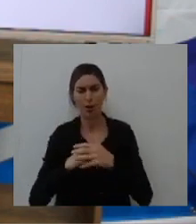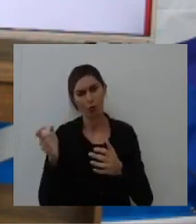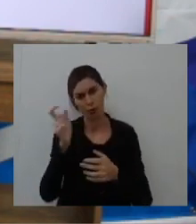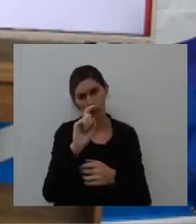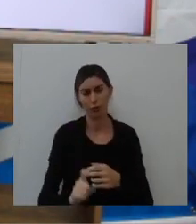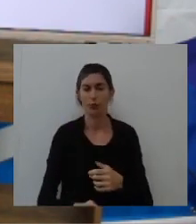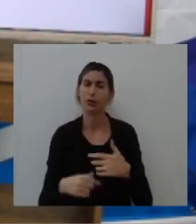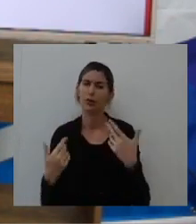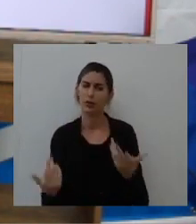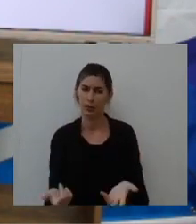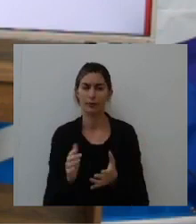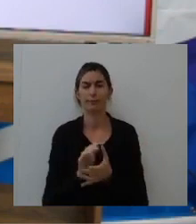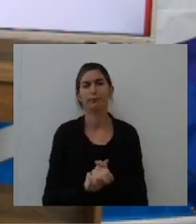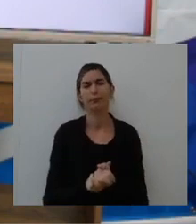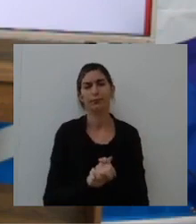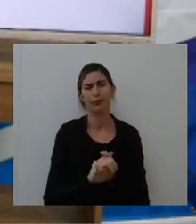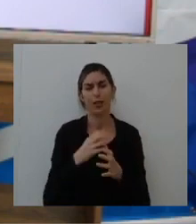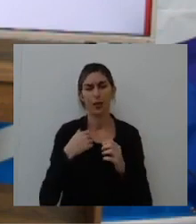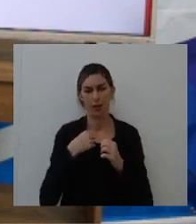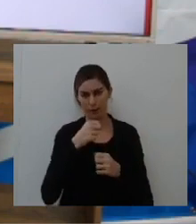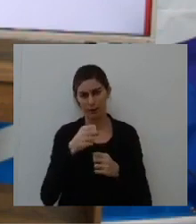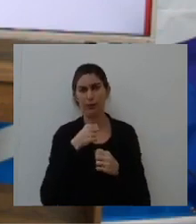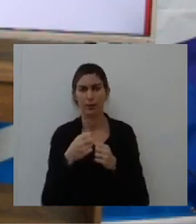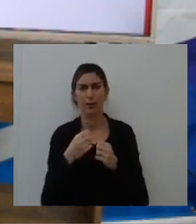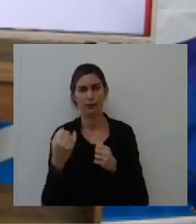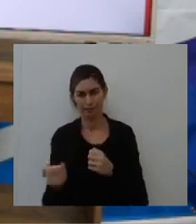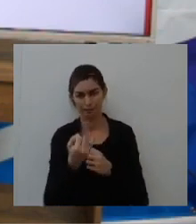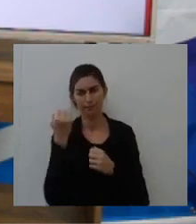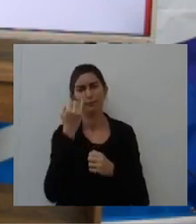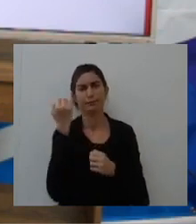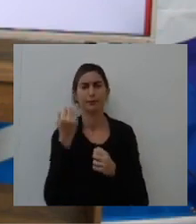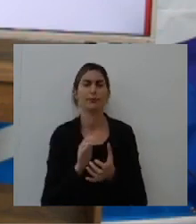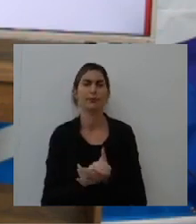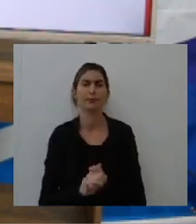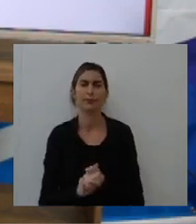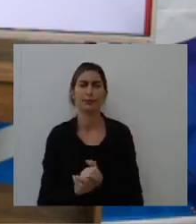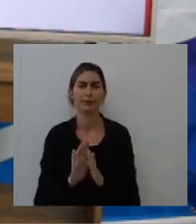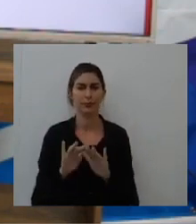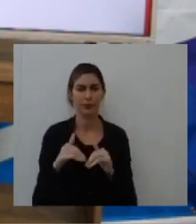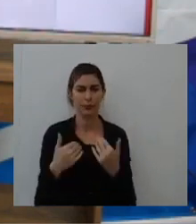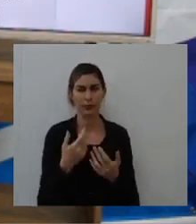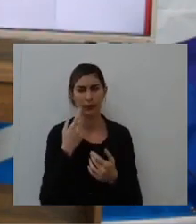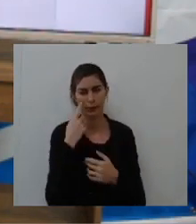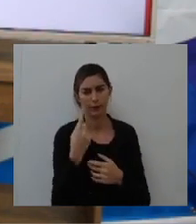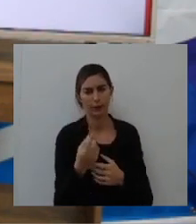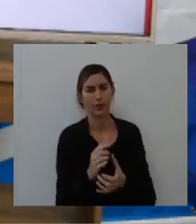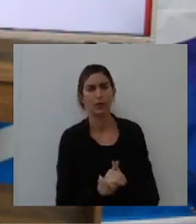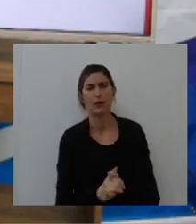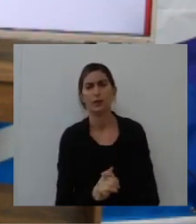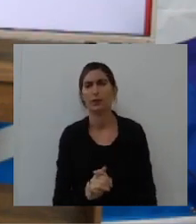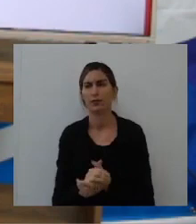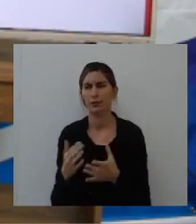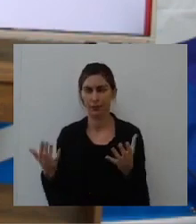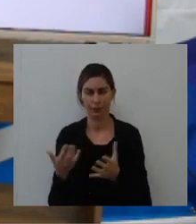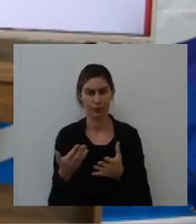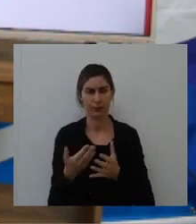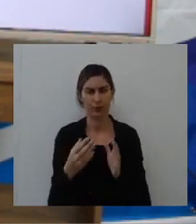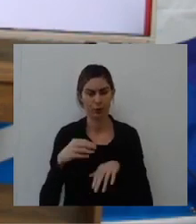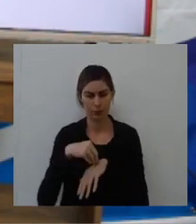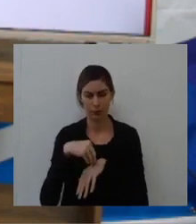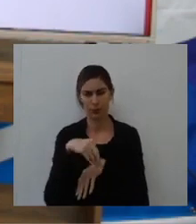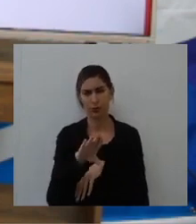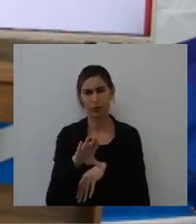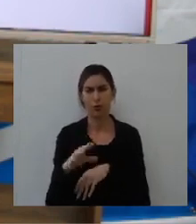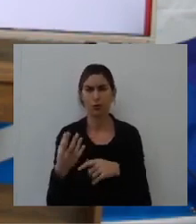né? Então, a abordagem é muito importante também. Então, olha só. E agora, eu trouxe para